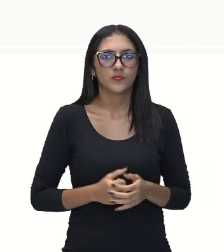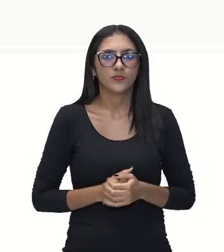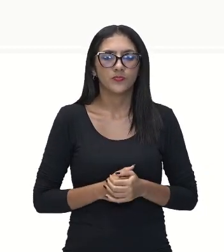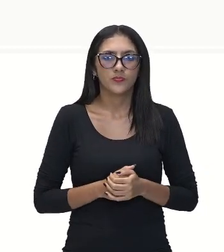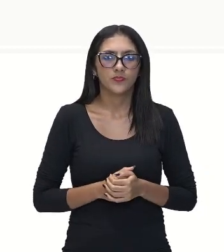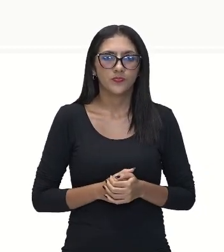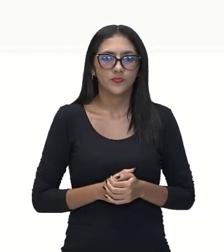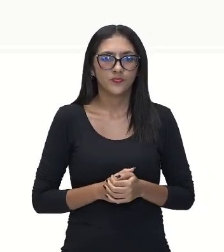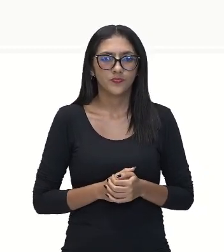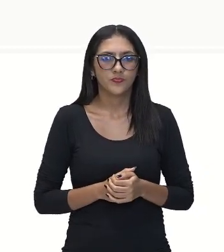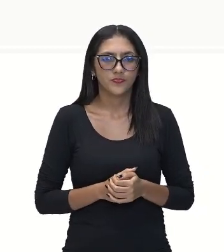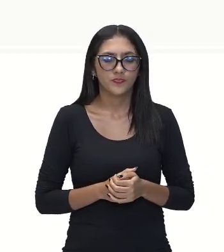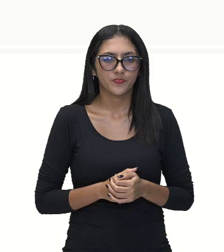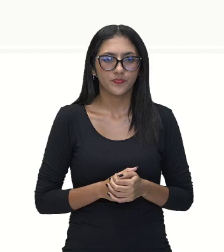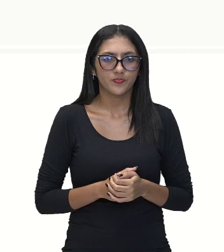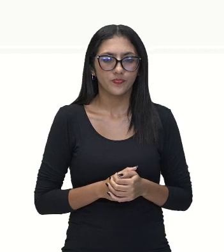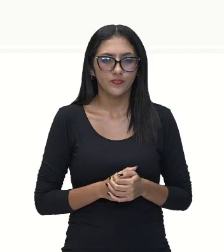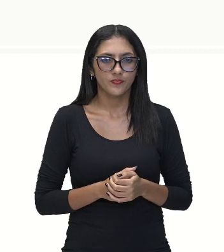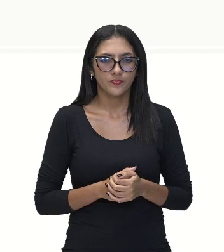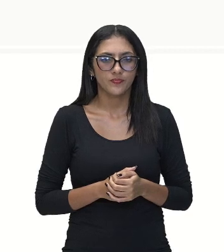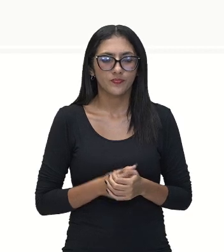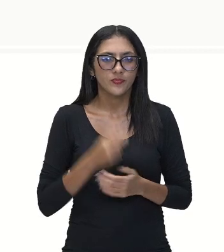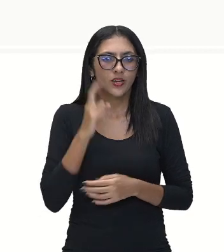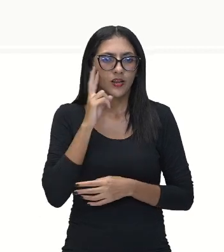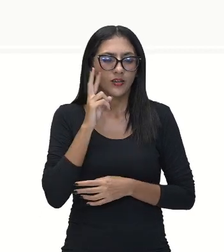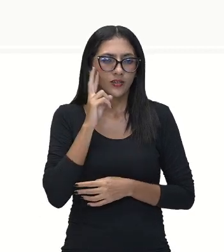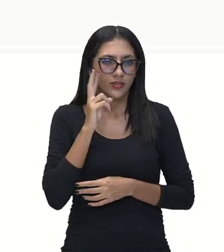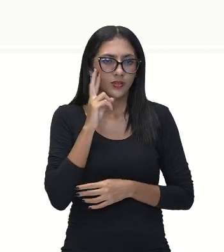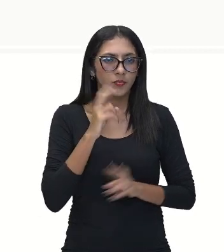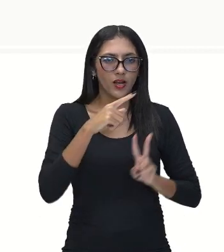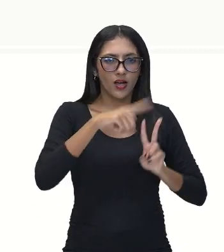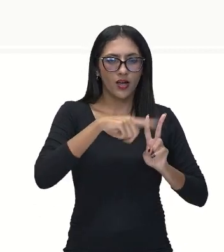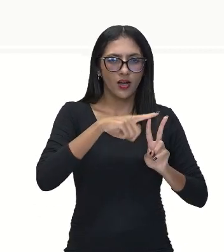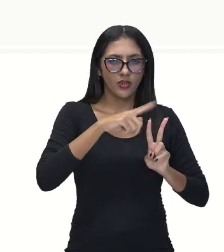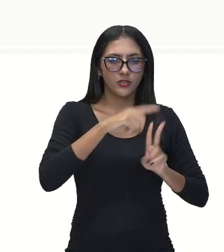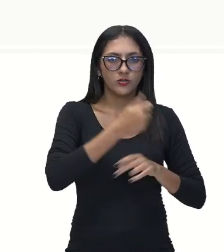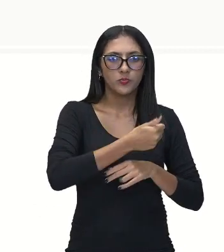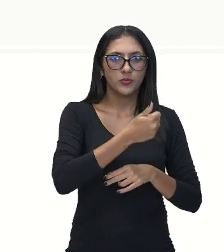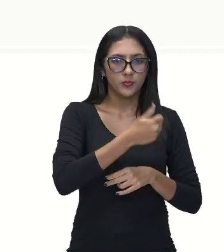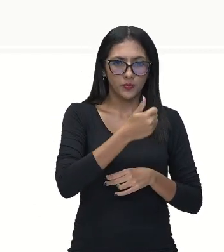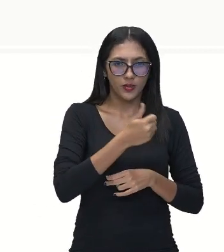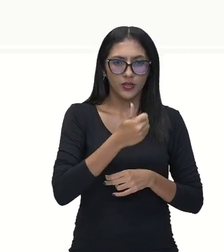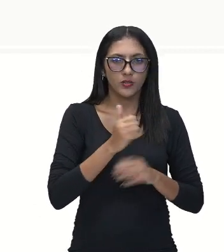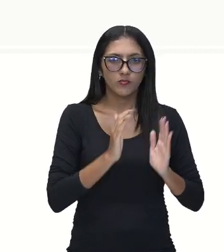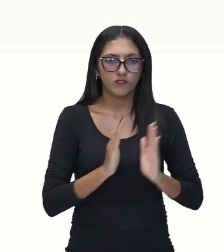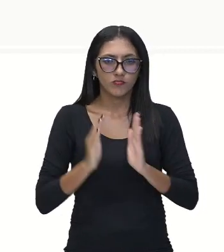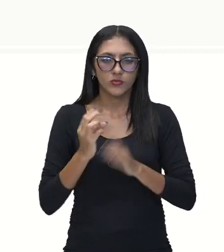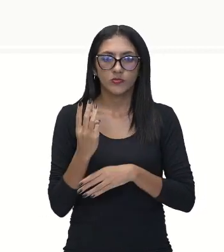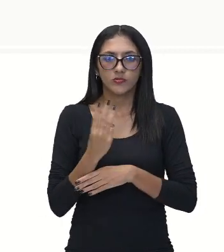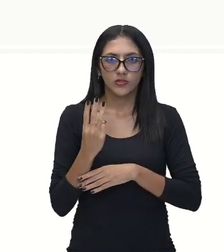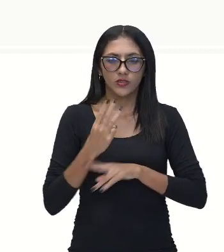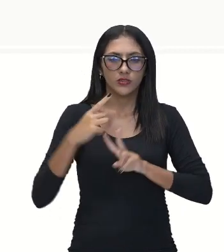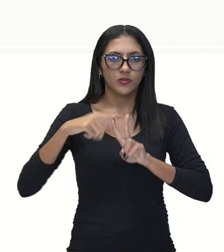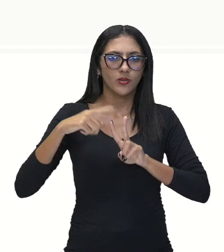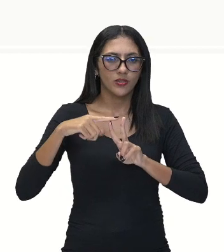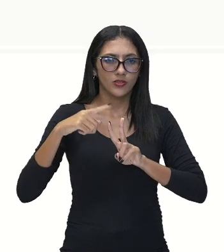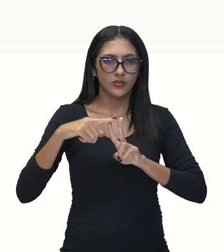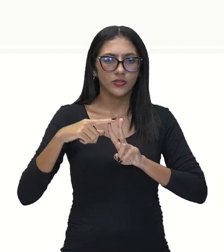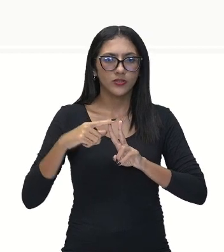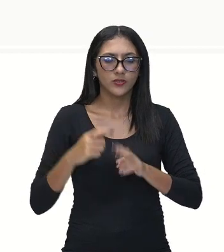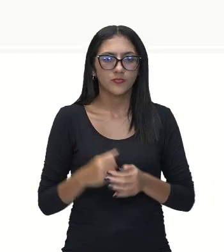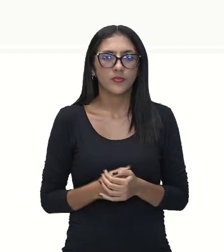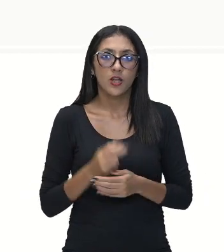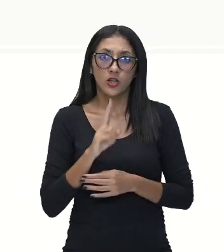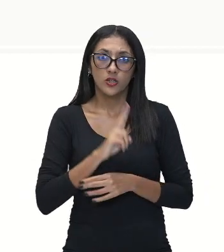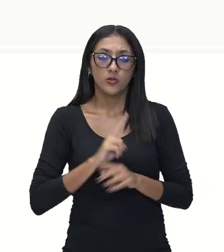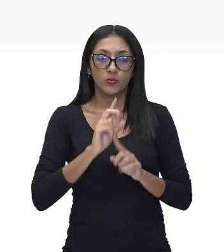sendo X vamos lembrar né tira a raiz do primeiro tira a raiz do último e coloca o sinal do